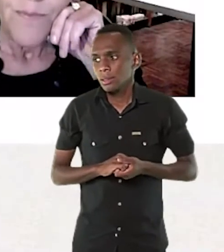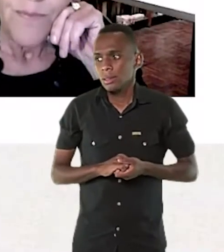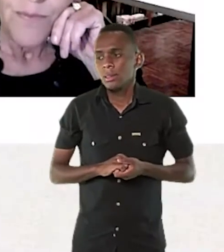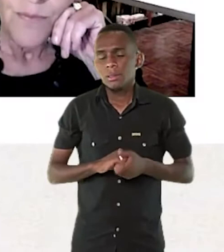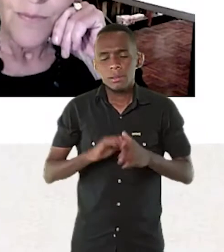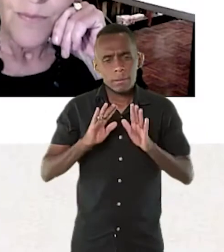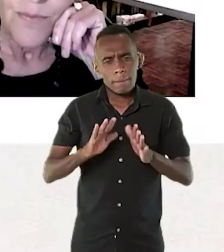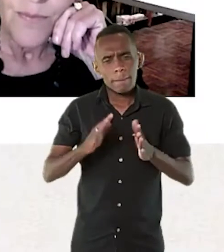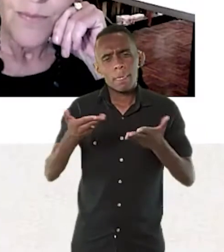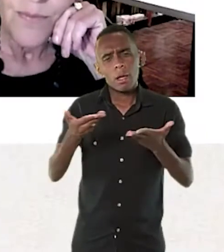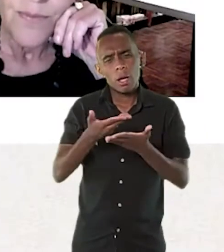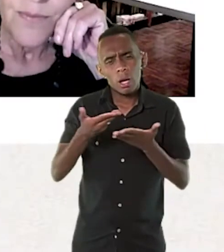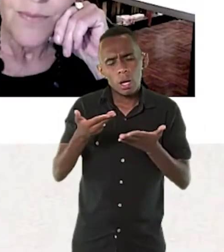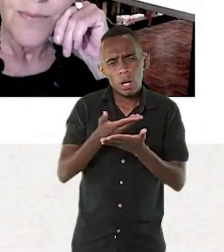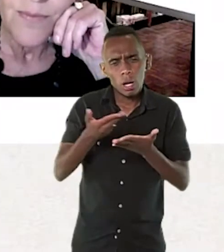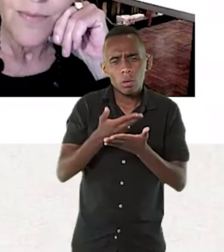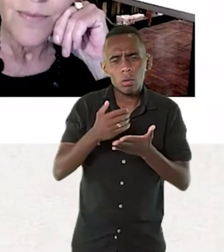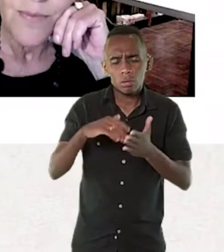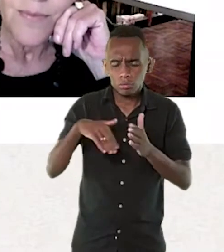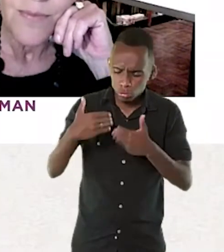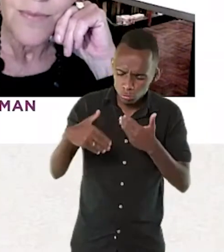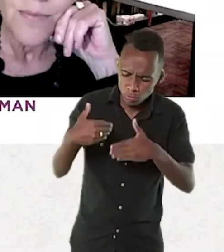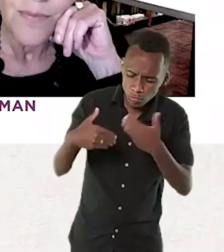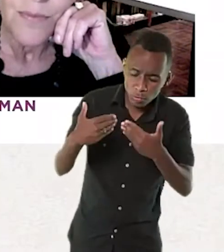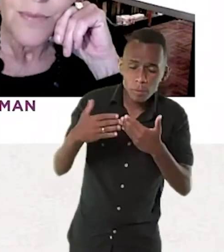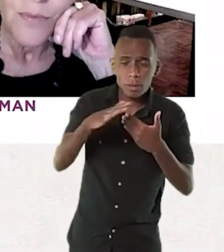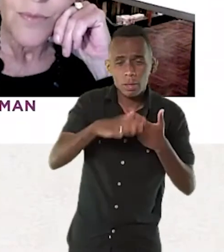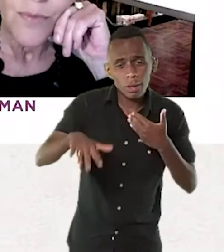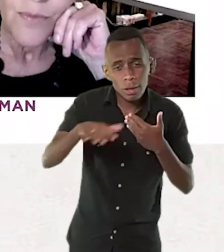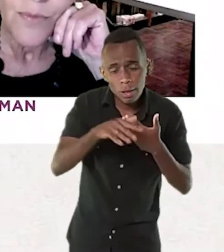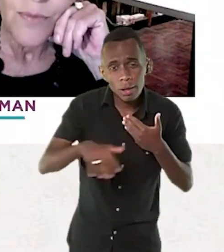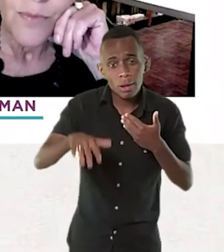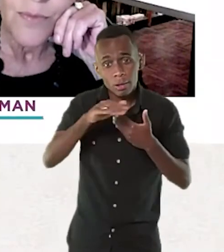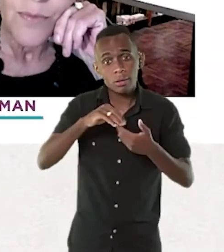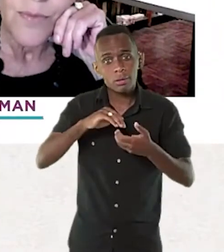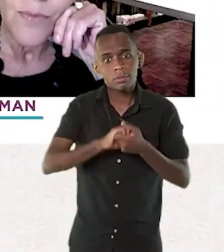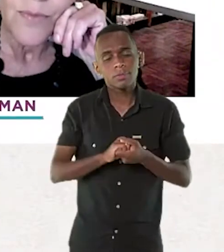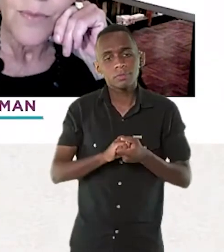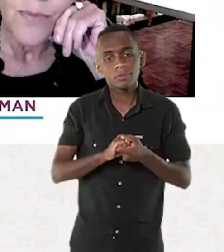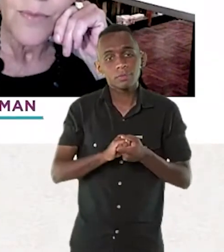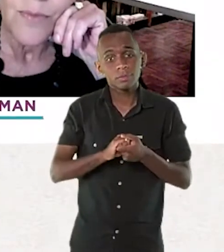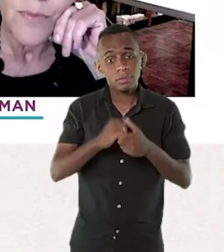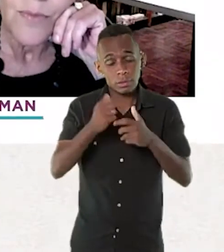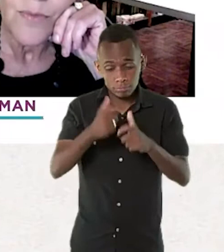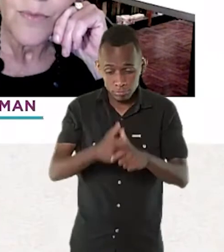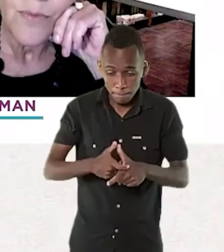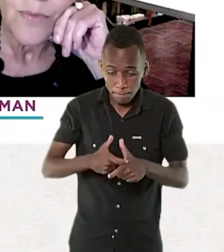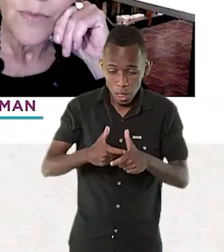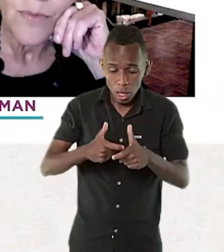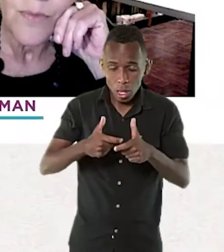divagações, das digressões, esse volume